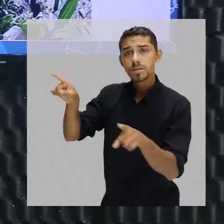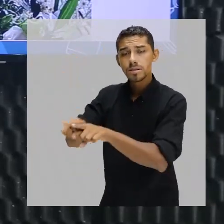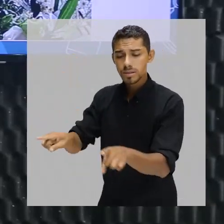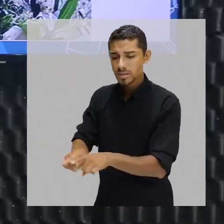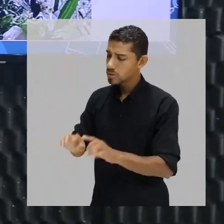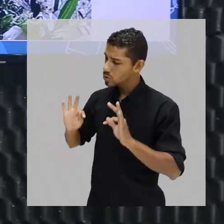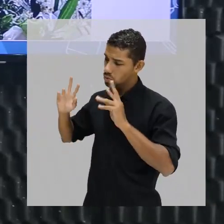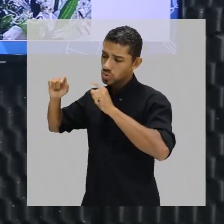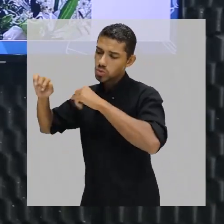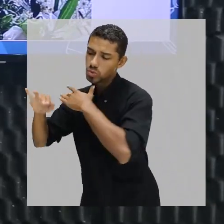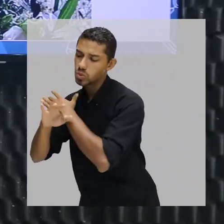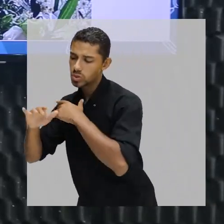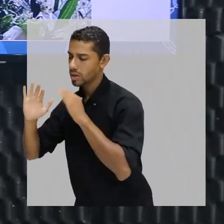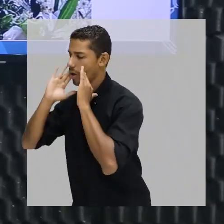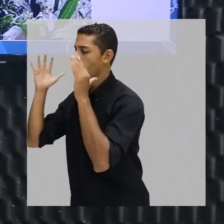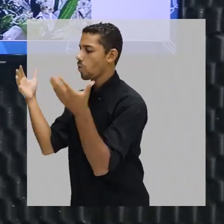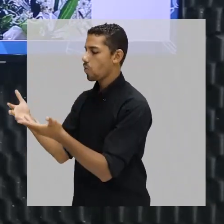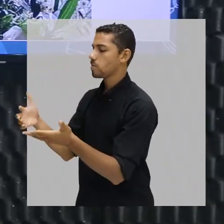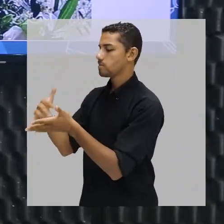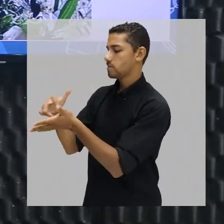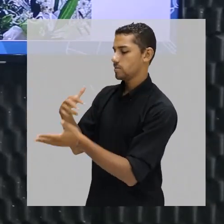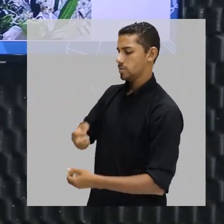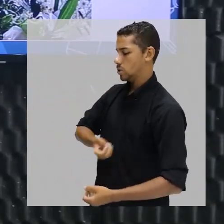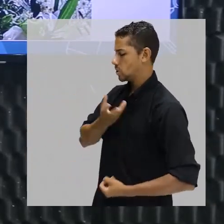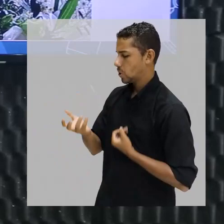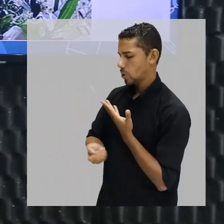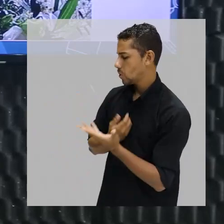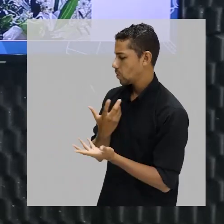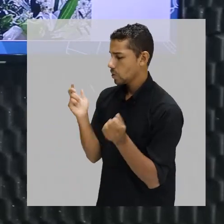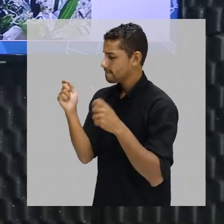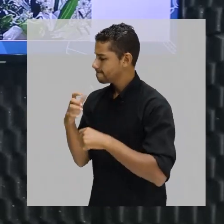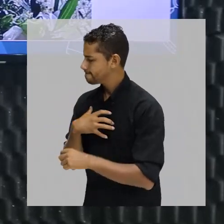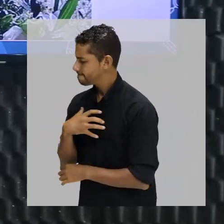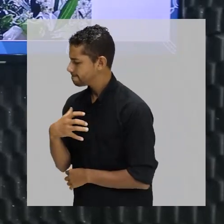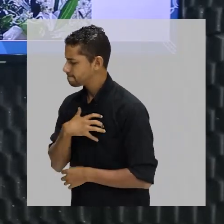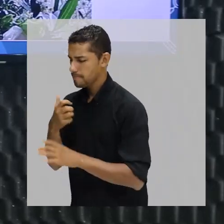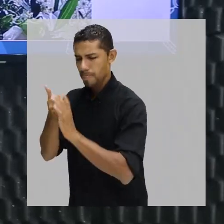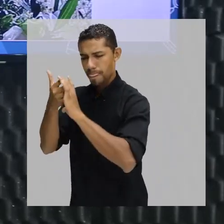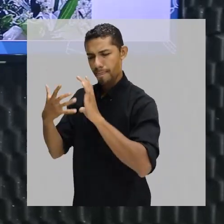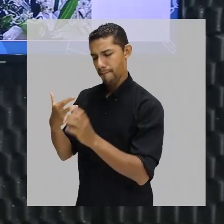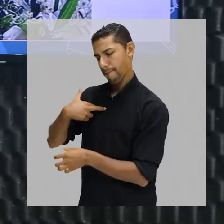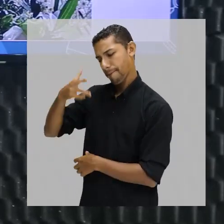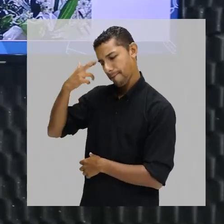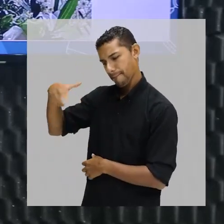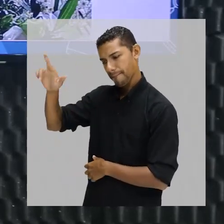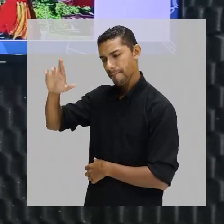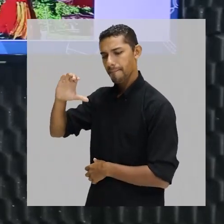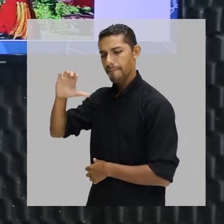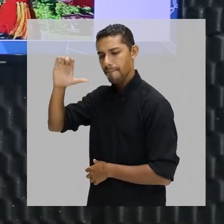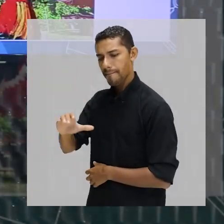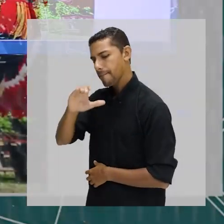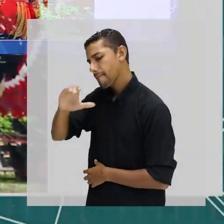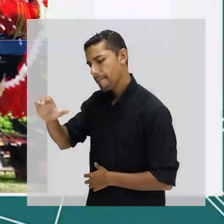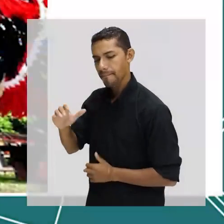tem danças dramáticas e representações com oferendas com características religiosas católicas